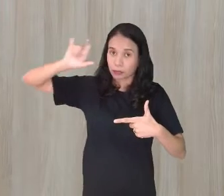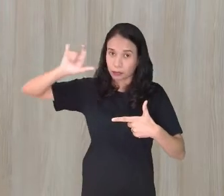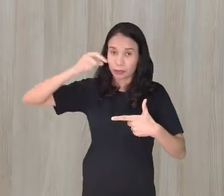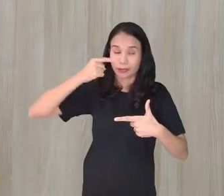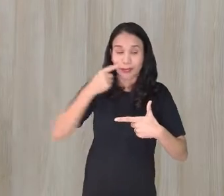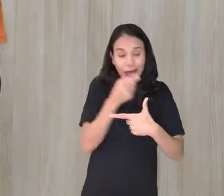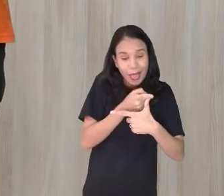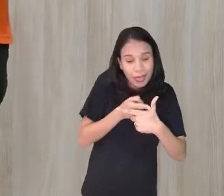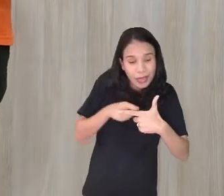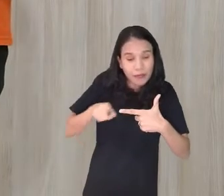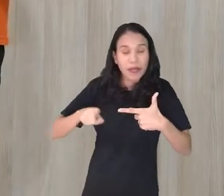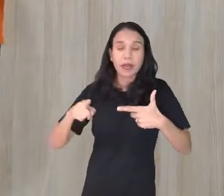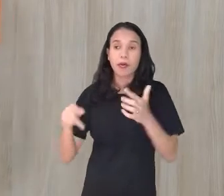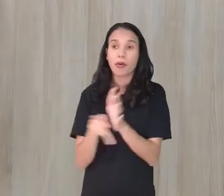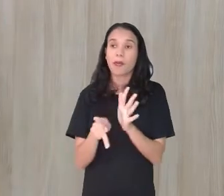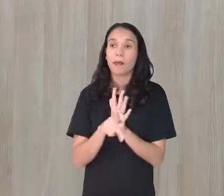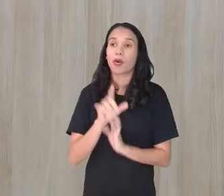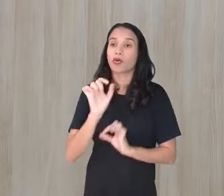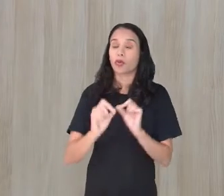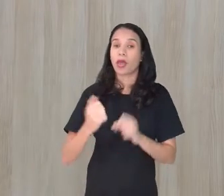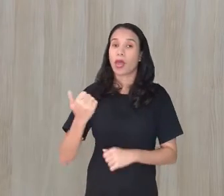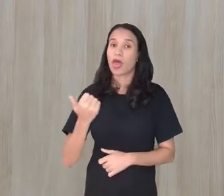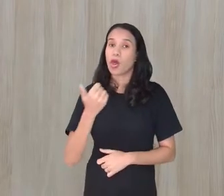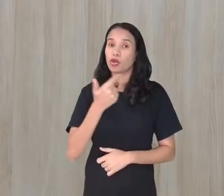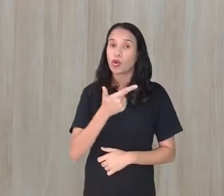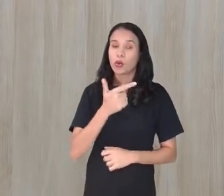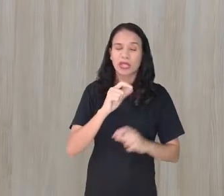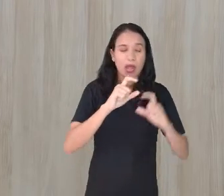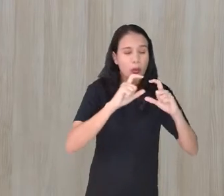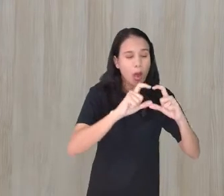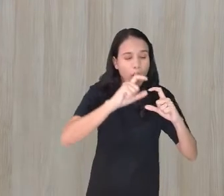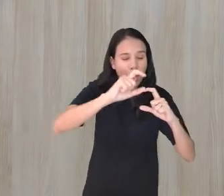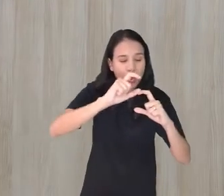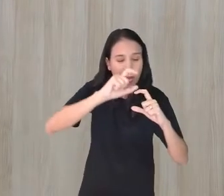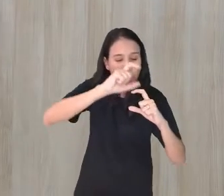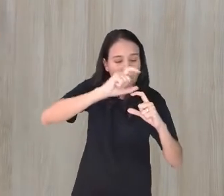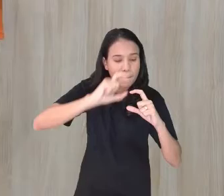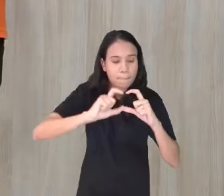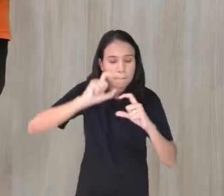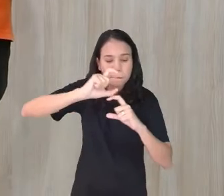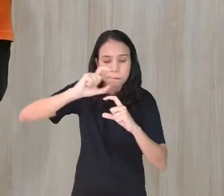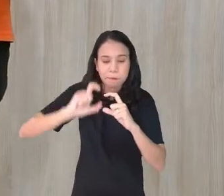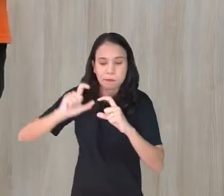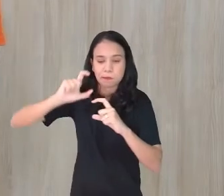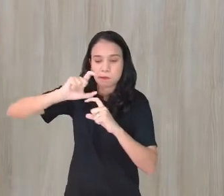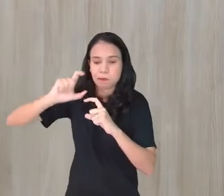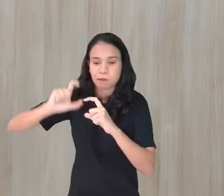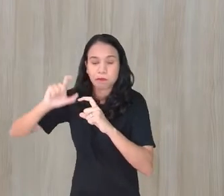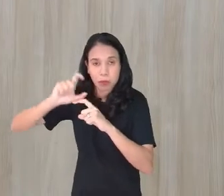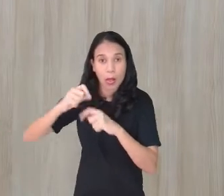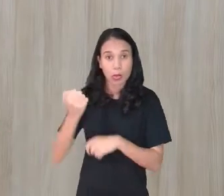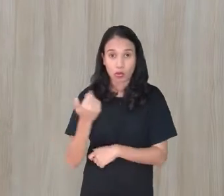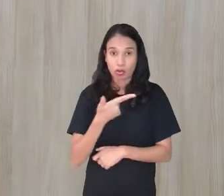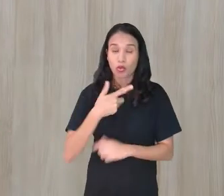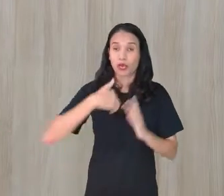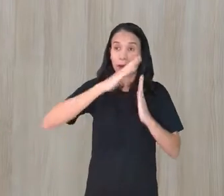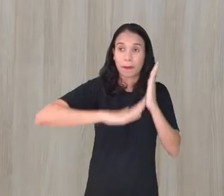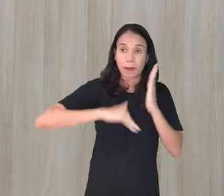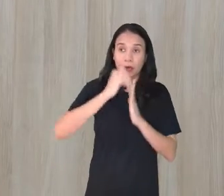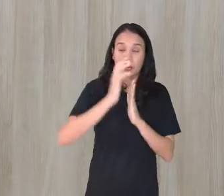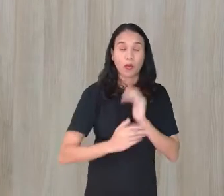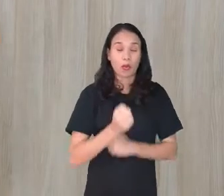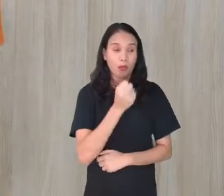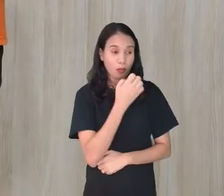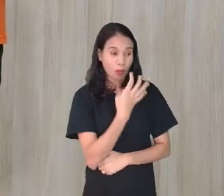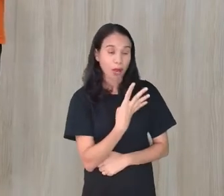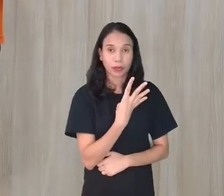dividindo aí esse retângulo grandão em 12 pedacinhos iguais. E desses 12 pedacinhos iguais, estão pintados